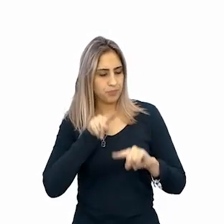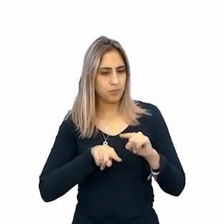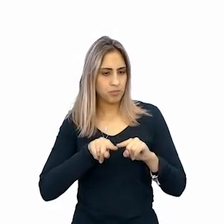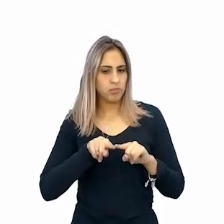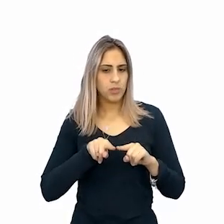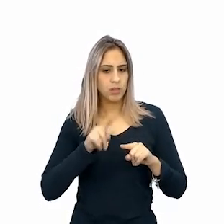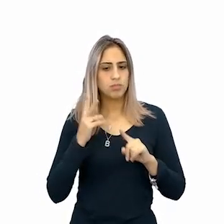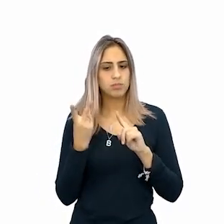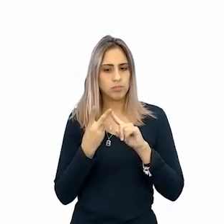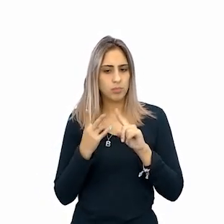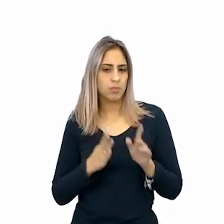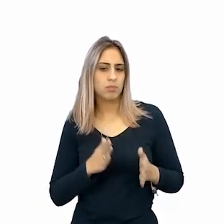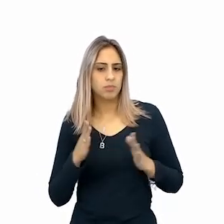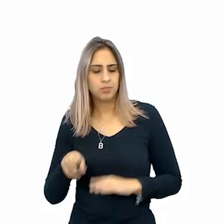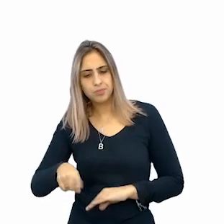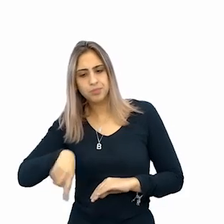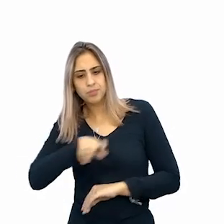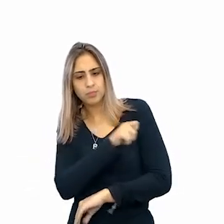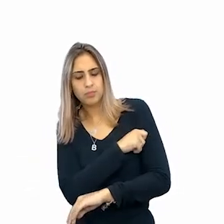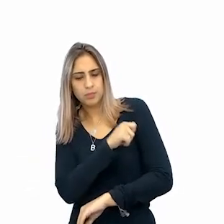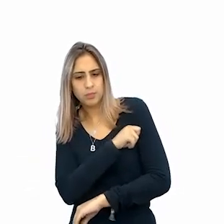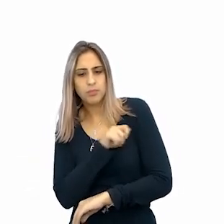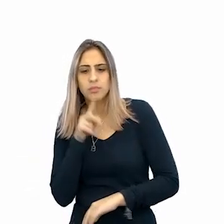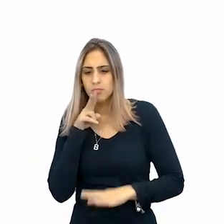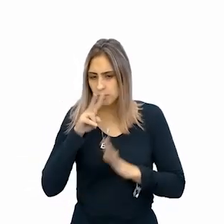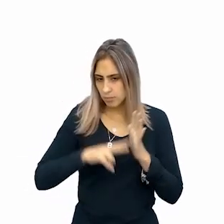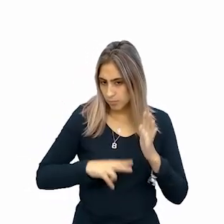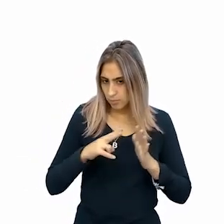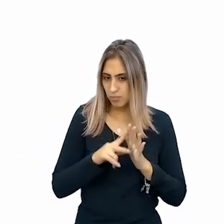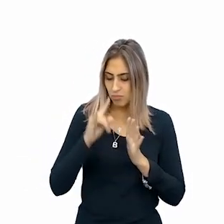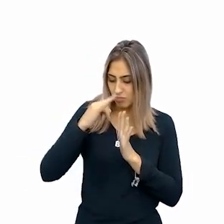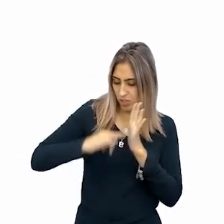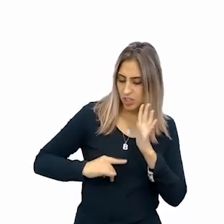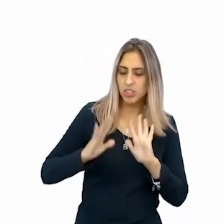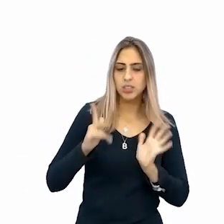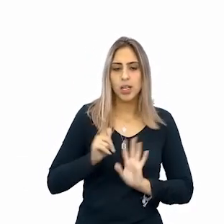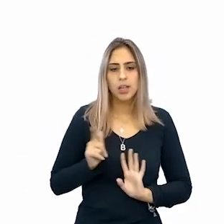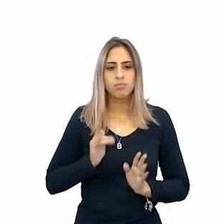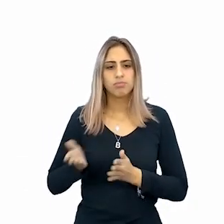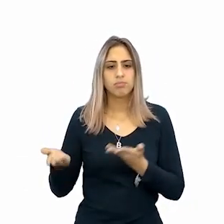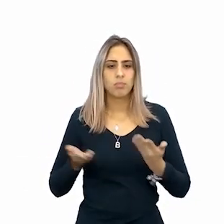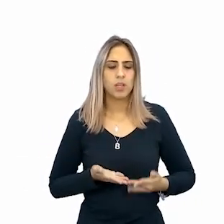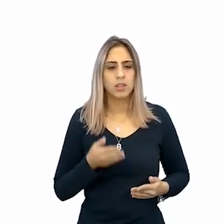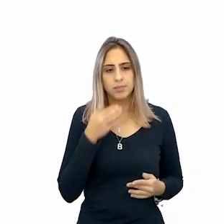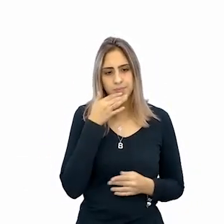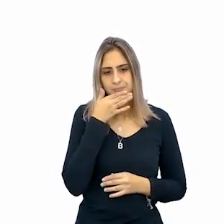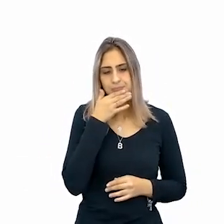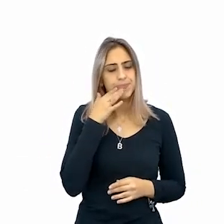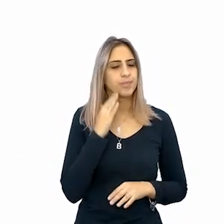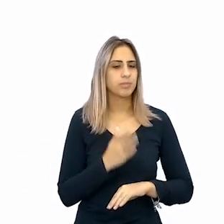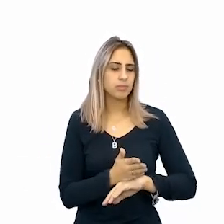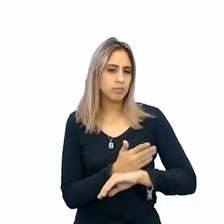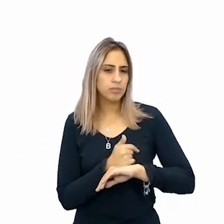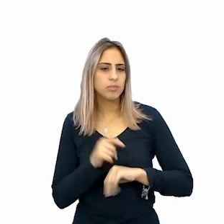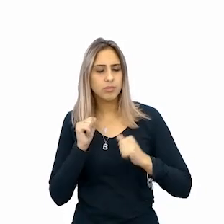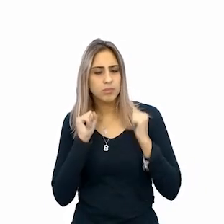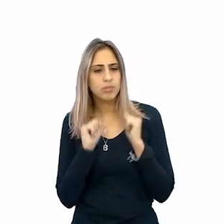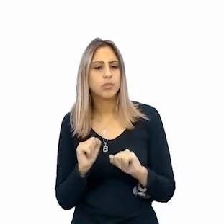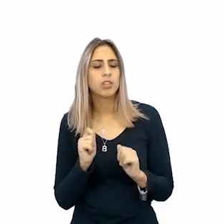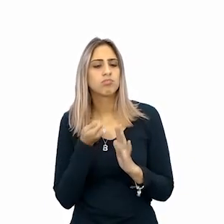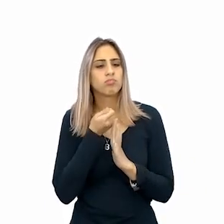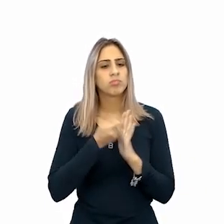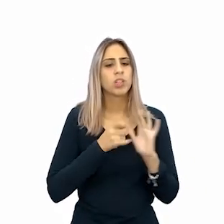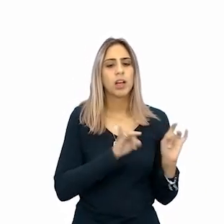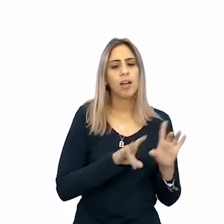No segundo momento, os estudantes irão ler a ficha que traz a possibilidade de antecipar o que pode estar